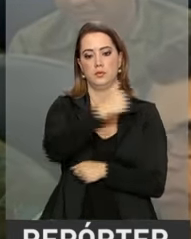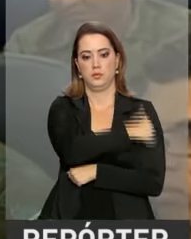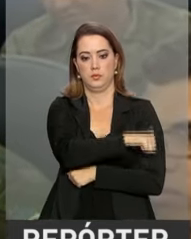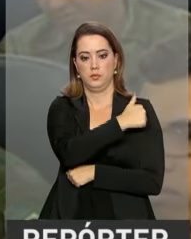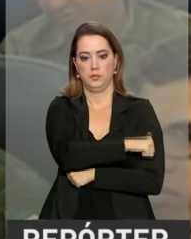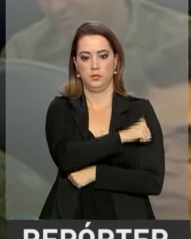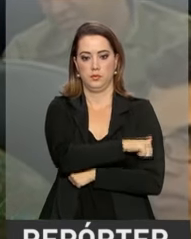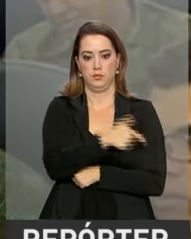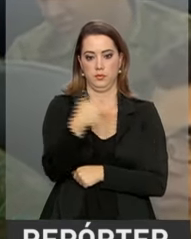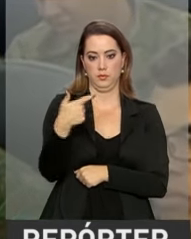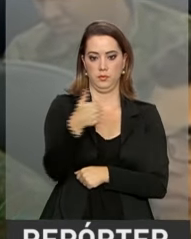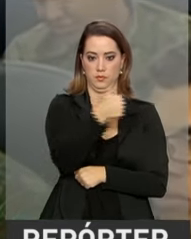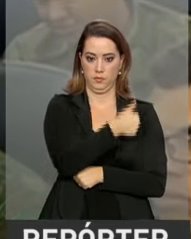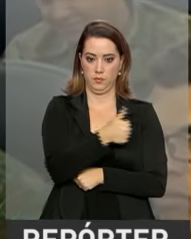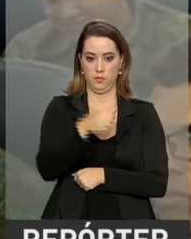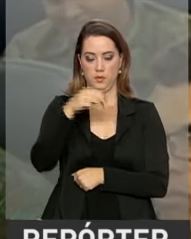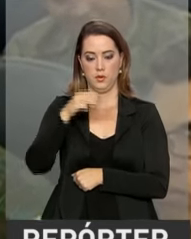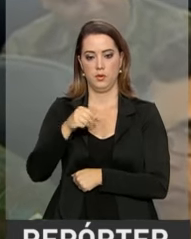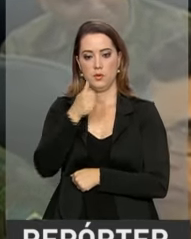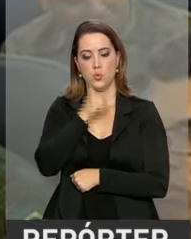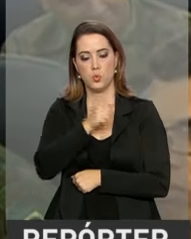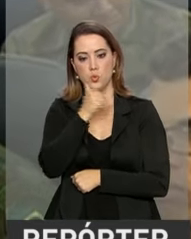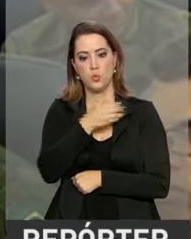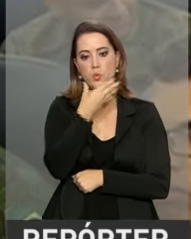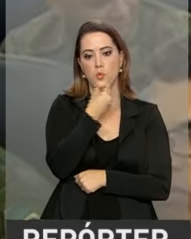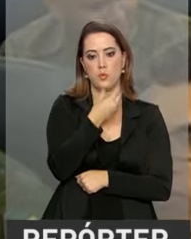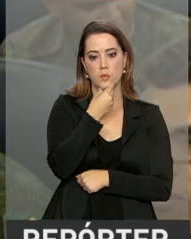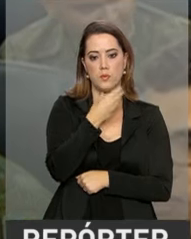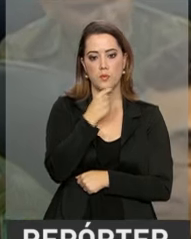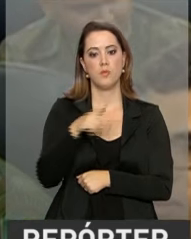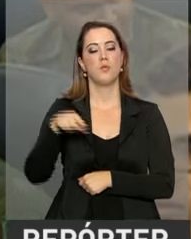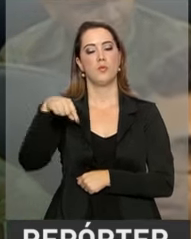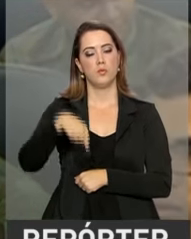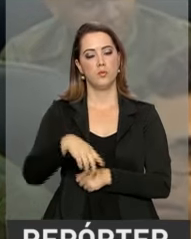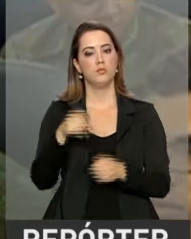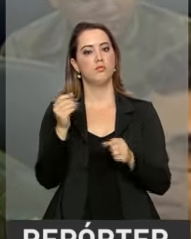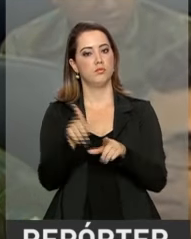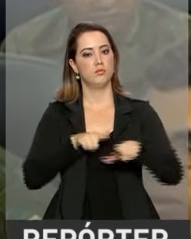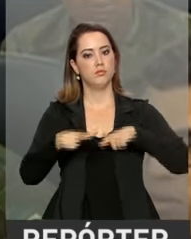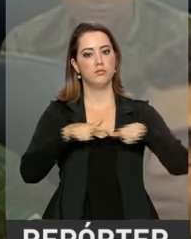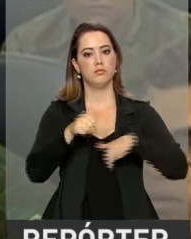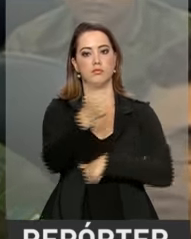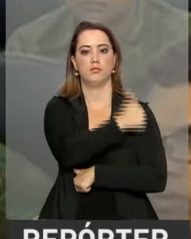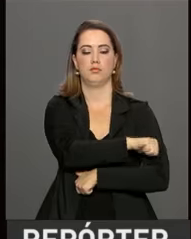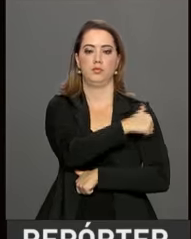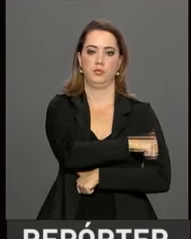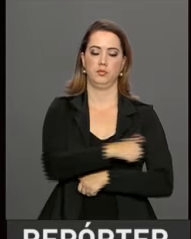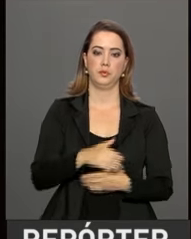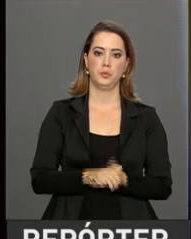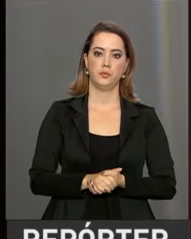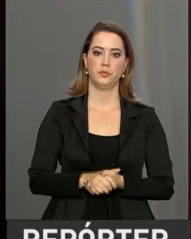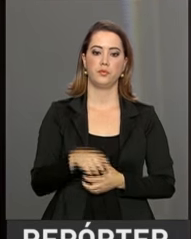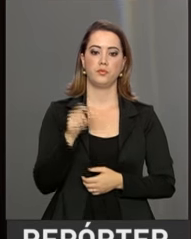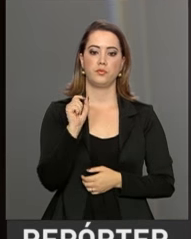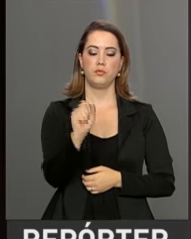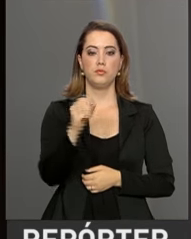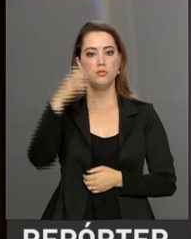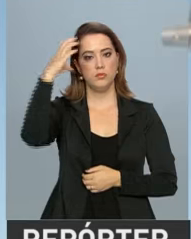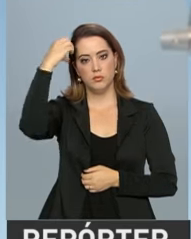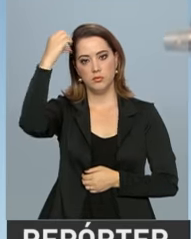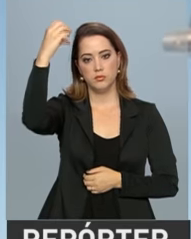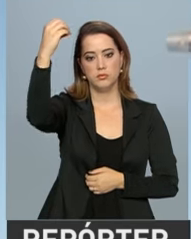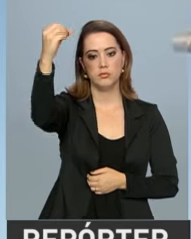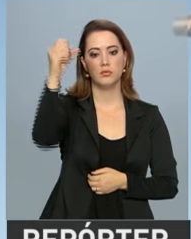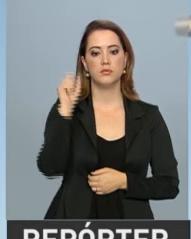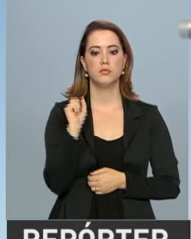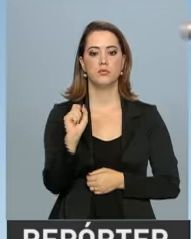de 21 mil homens e mulheres das 3 Forças Armadas vão atuar na cidade no período. A viagem teve direito à